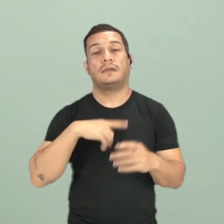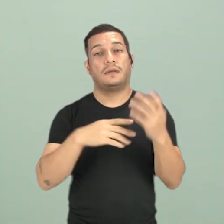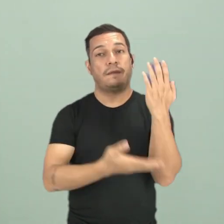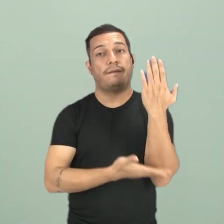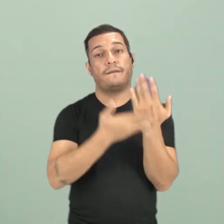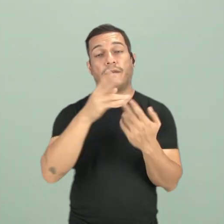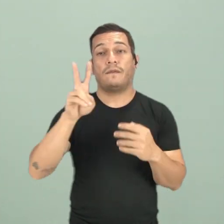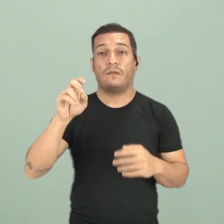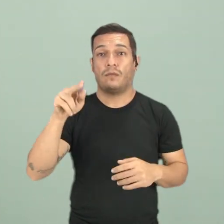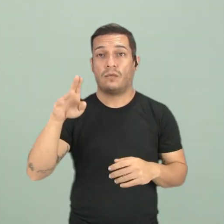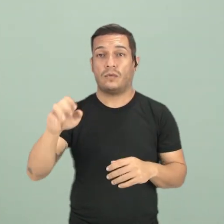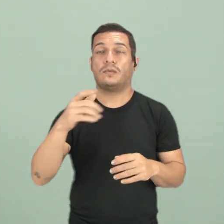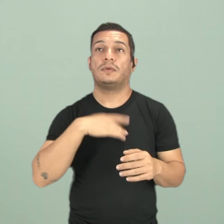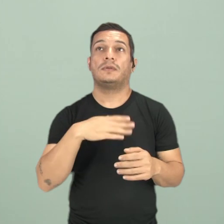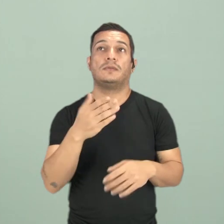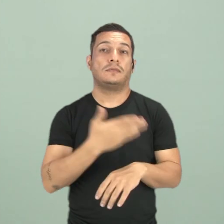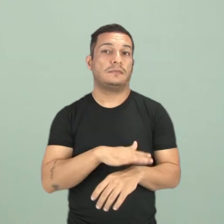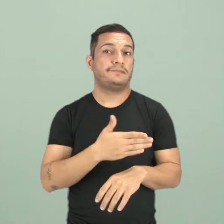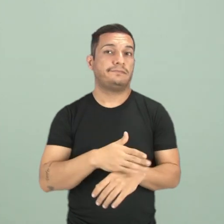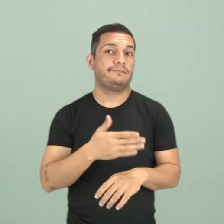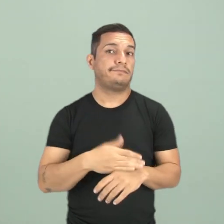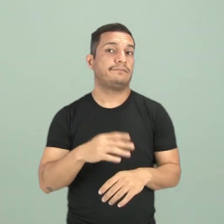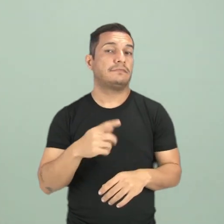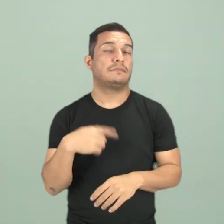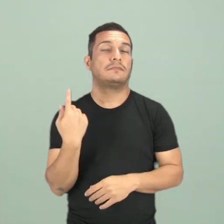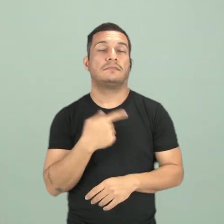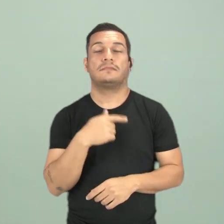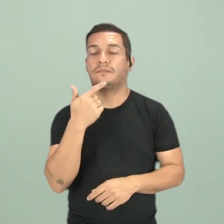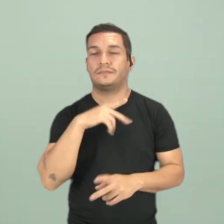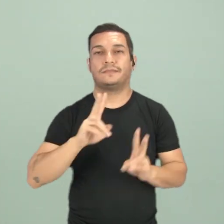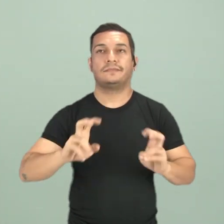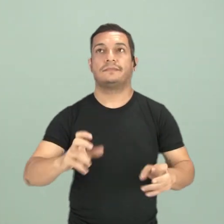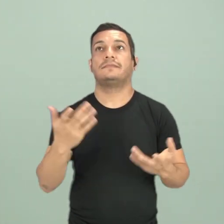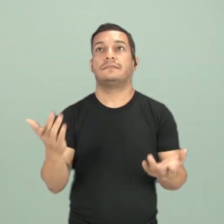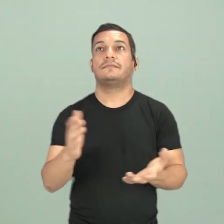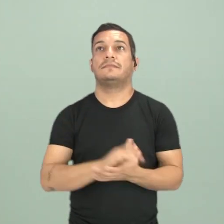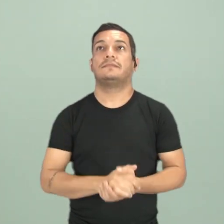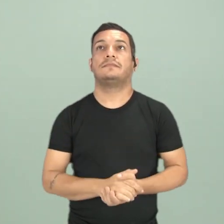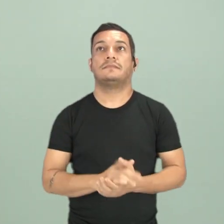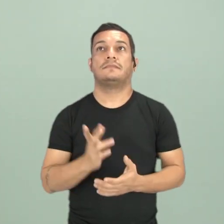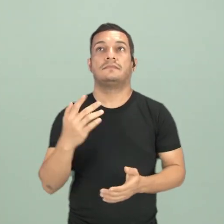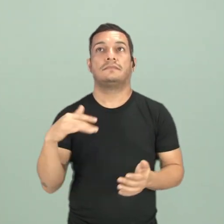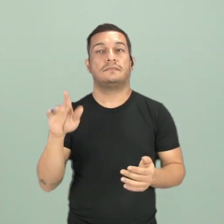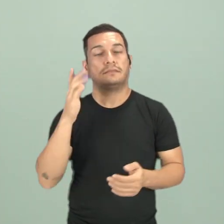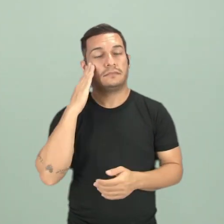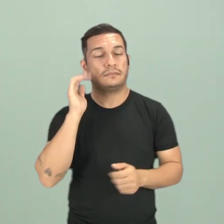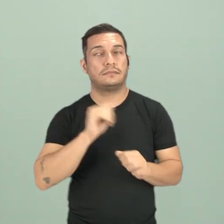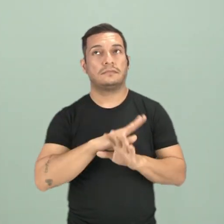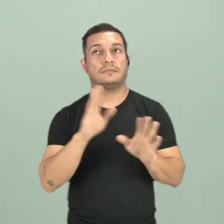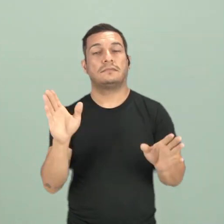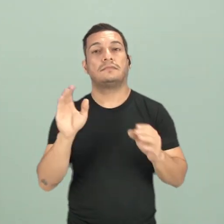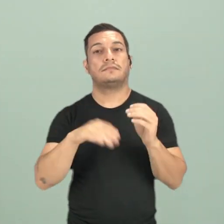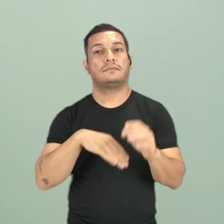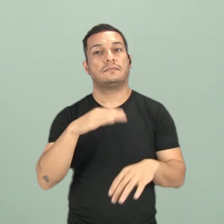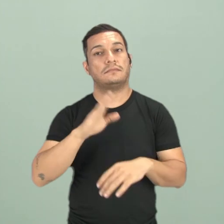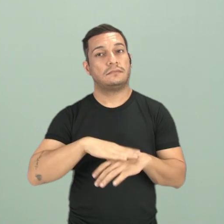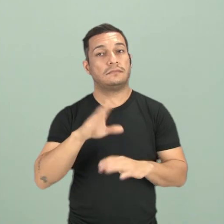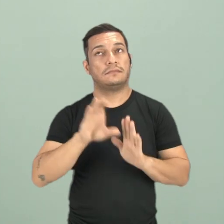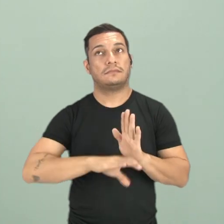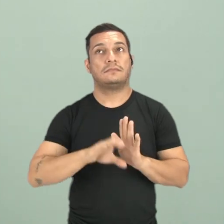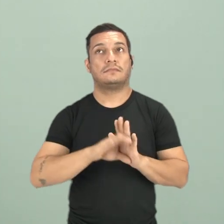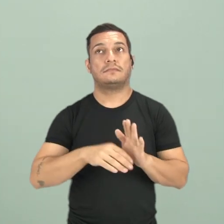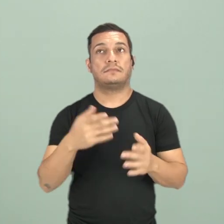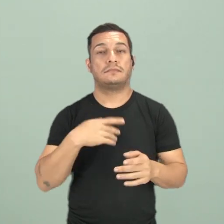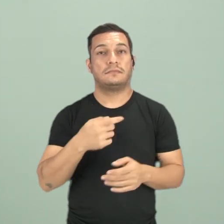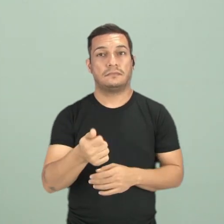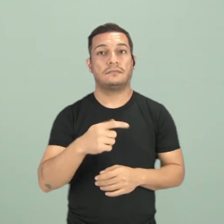dele, trabalhando no assunto prático, que às vezes a gente nem consegue observar, né, e nós vamos ir entendendo mais e mais esse assunto, né, eu